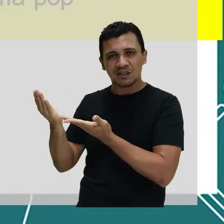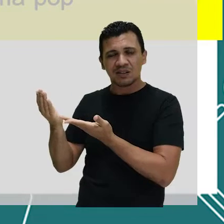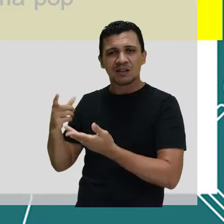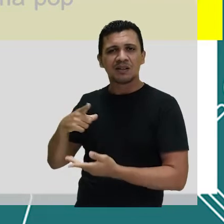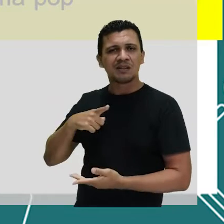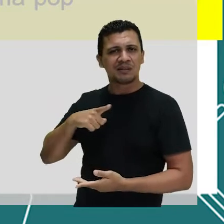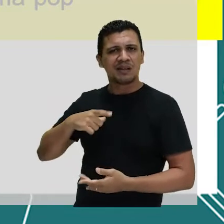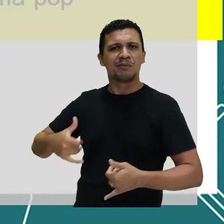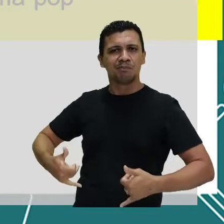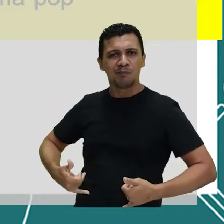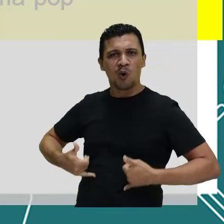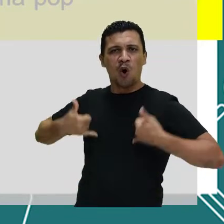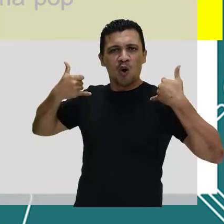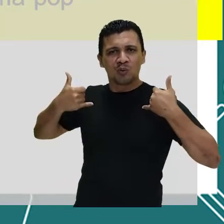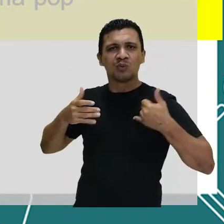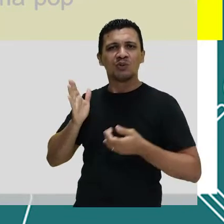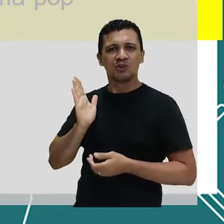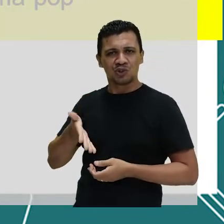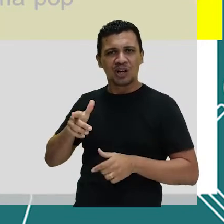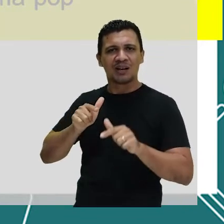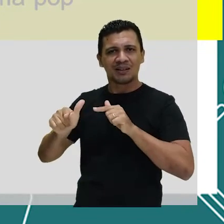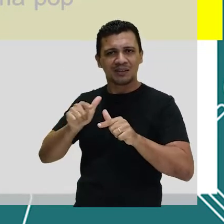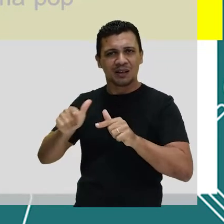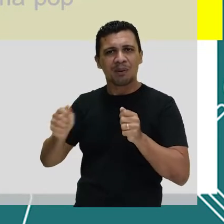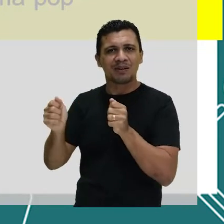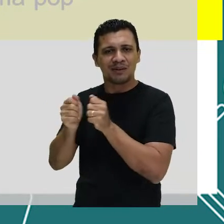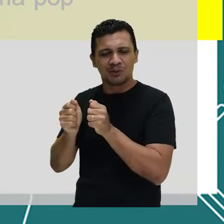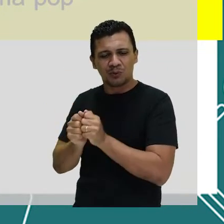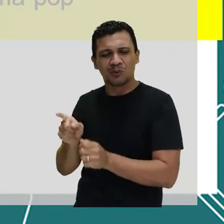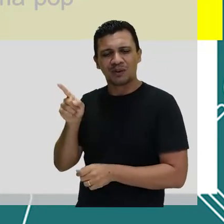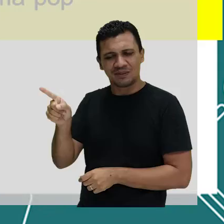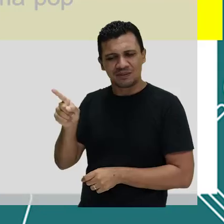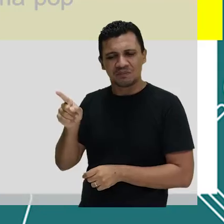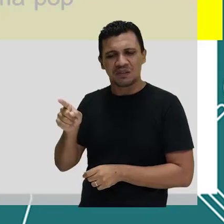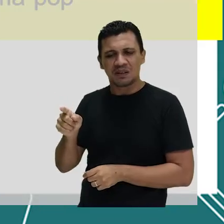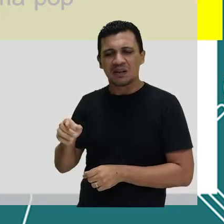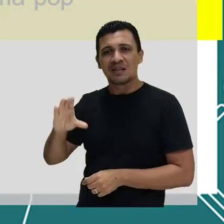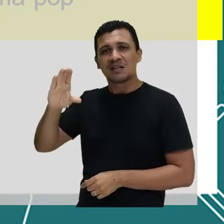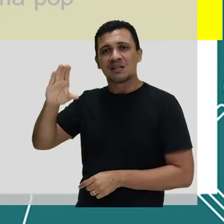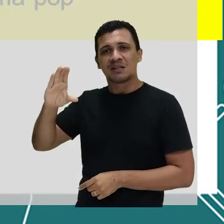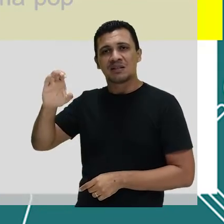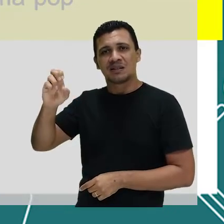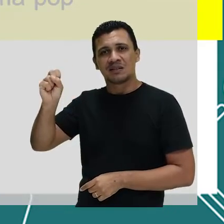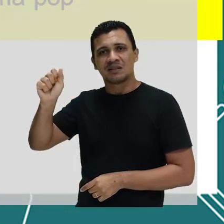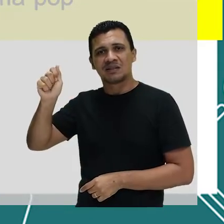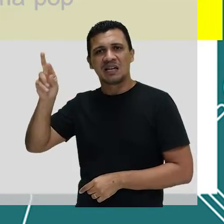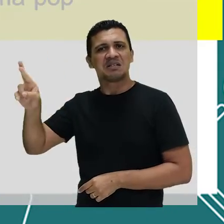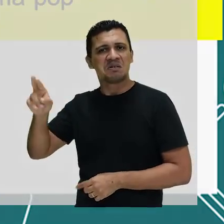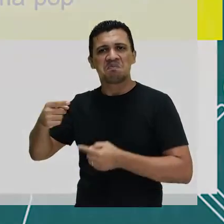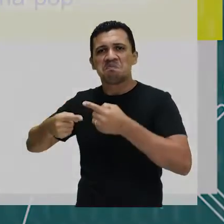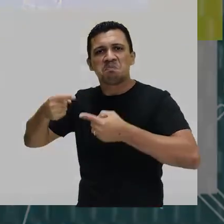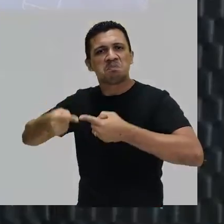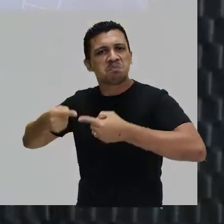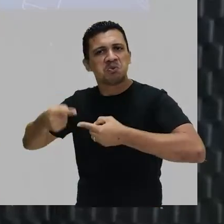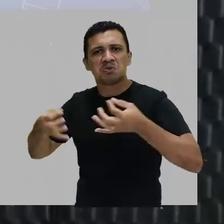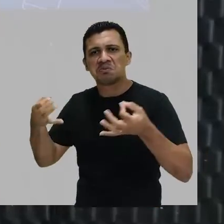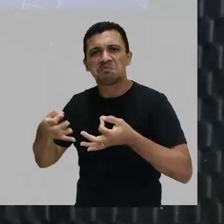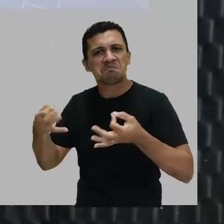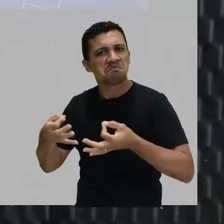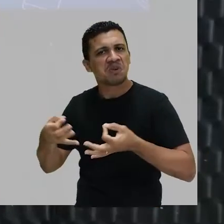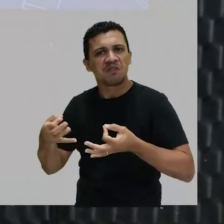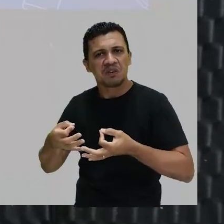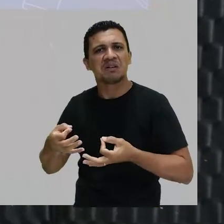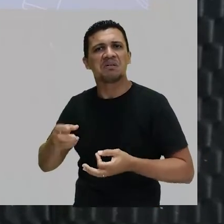orgulho imenso de já ter feito uma obra dele. E ele é extremamente contemporâneo, politicamente correto. As obras dele são literalmente